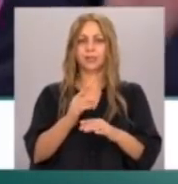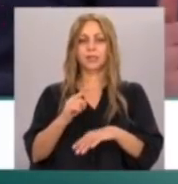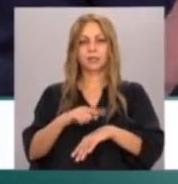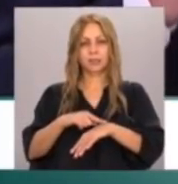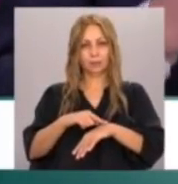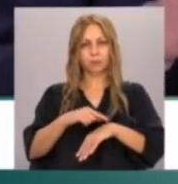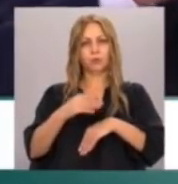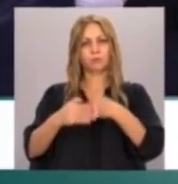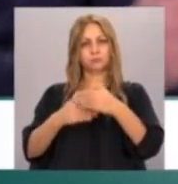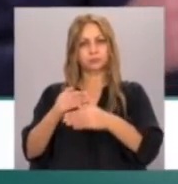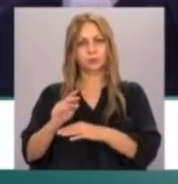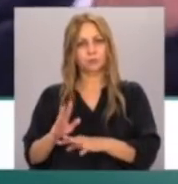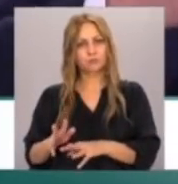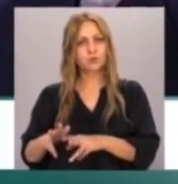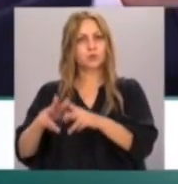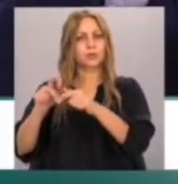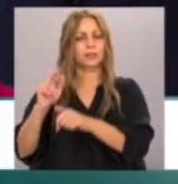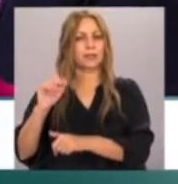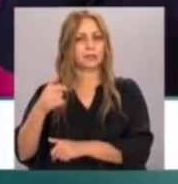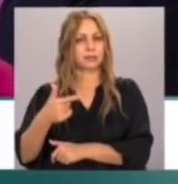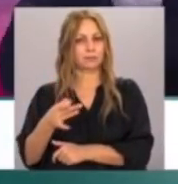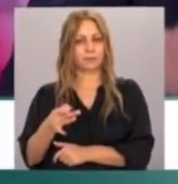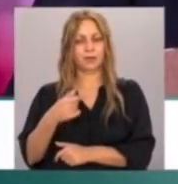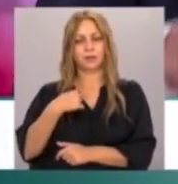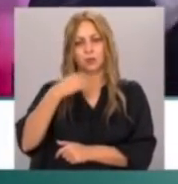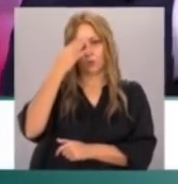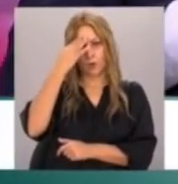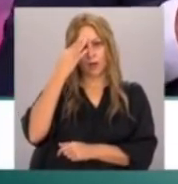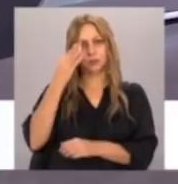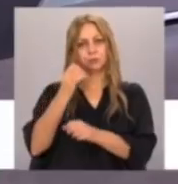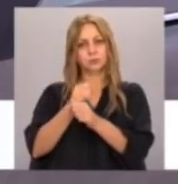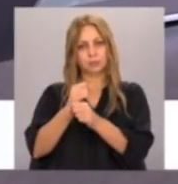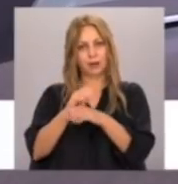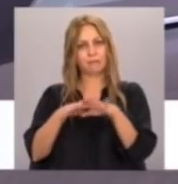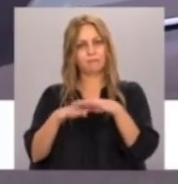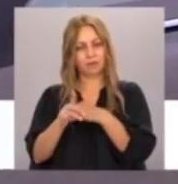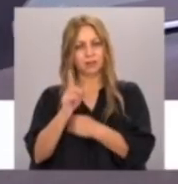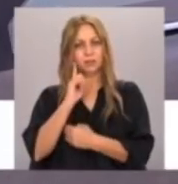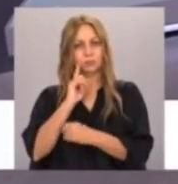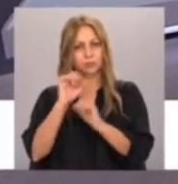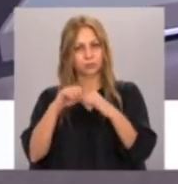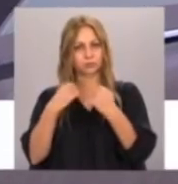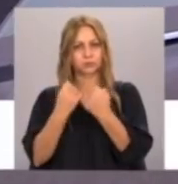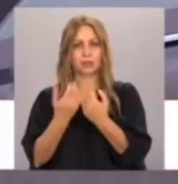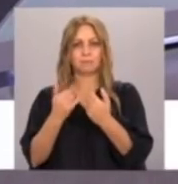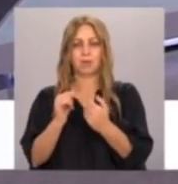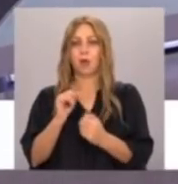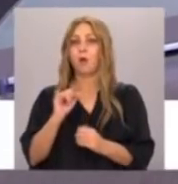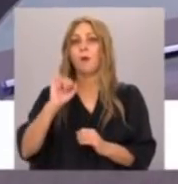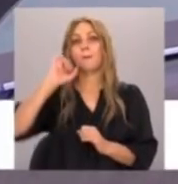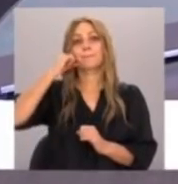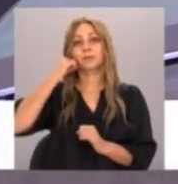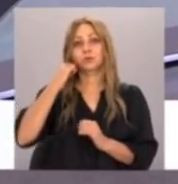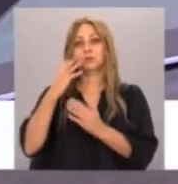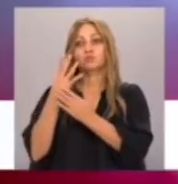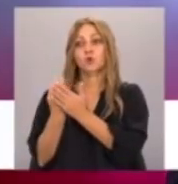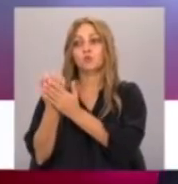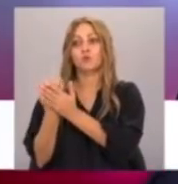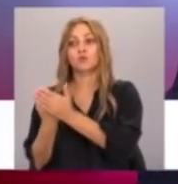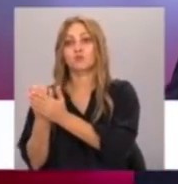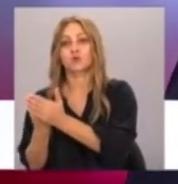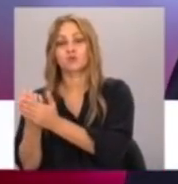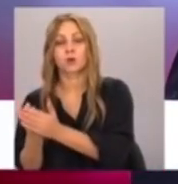bocadinho ao longo do tempo penso que prestam serviço importante a sociedade agora não pode acumular prejuízos como em termos de TV comuns